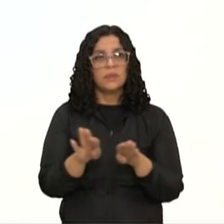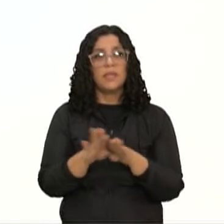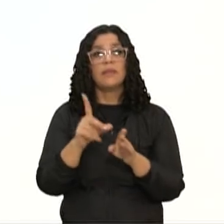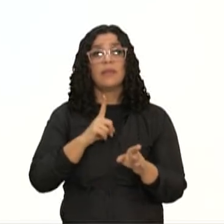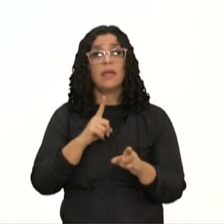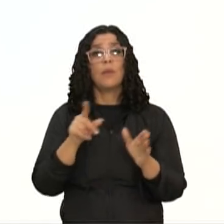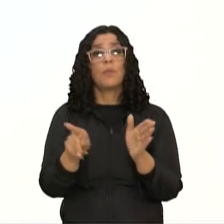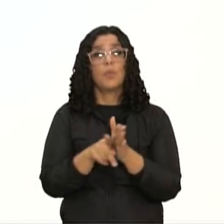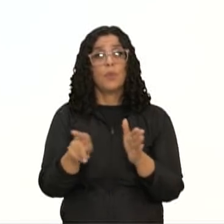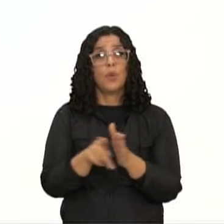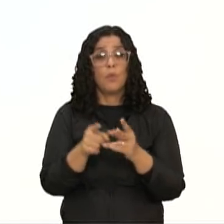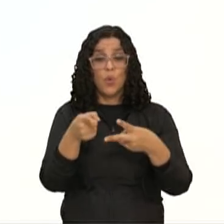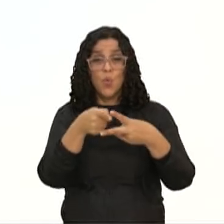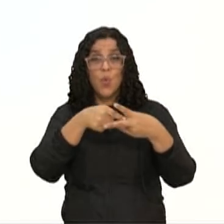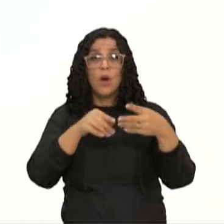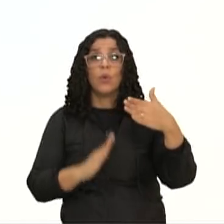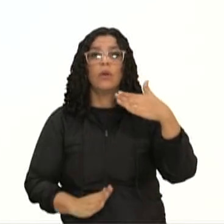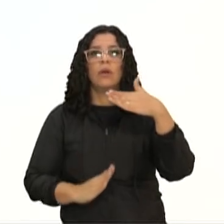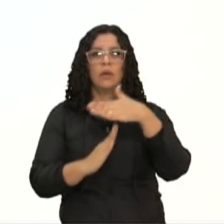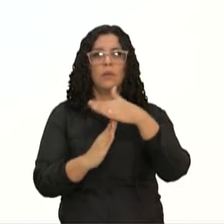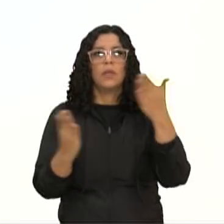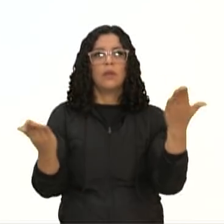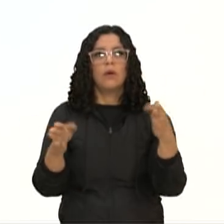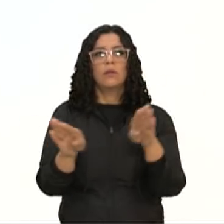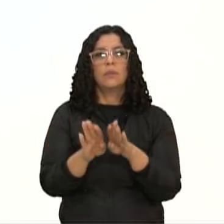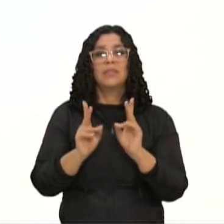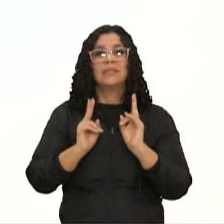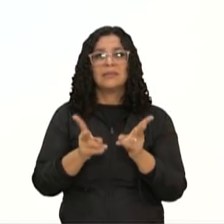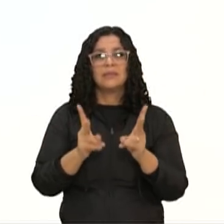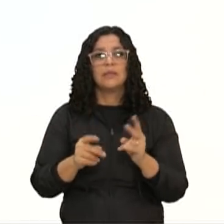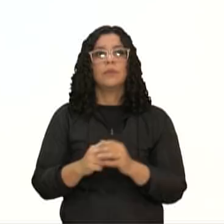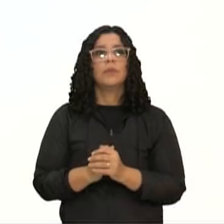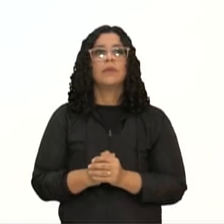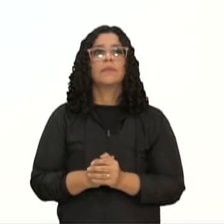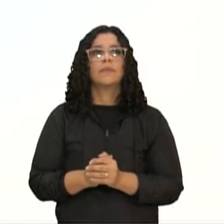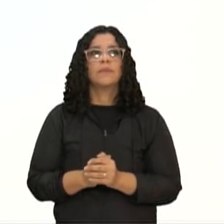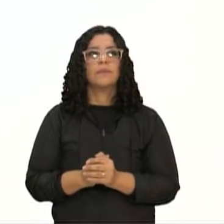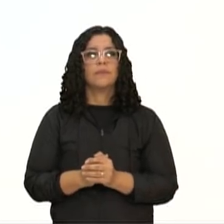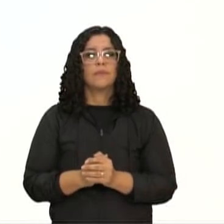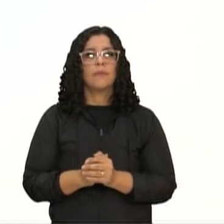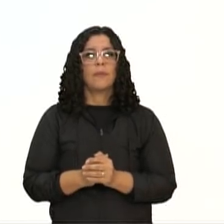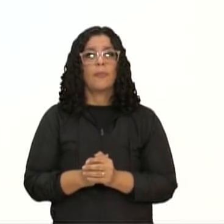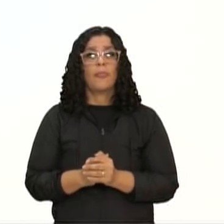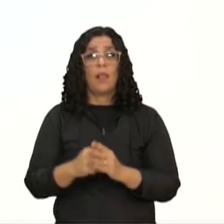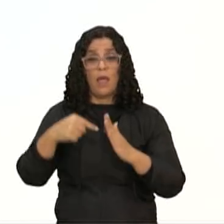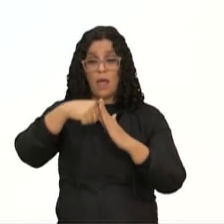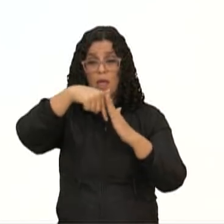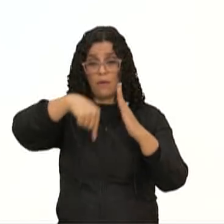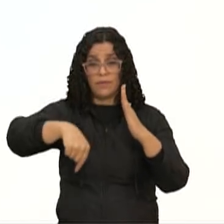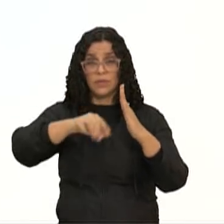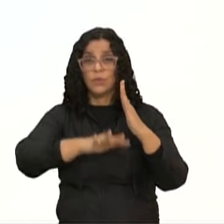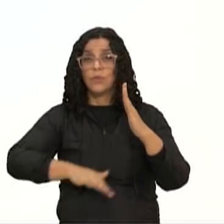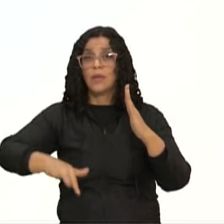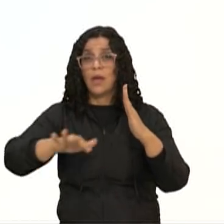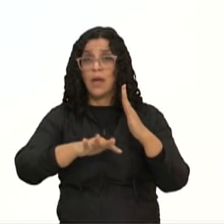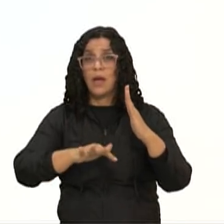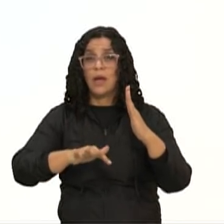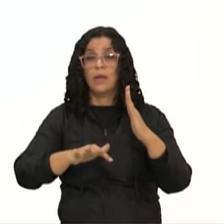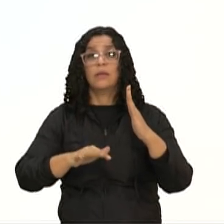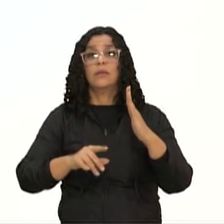que o ângulo limite que vamos trabalhar é ali o índice de refração do meio mais